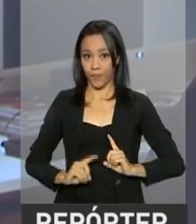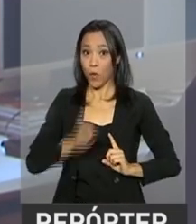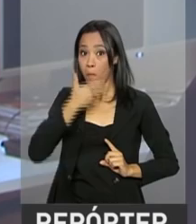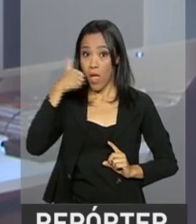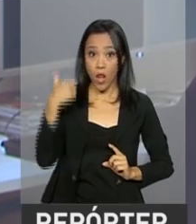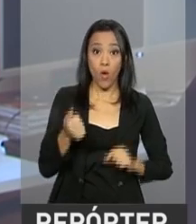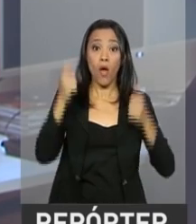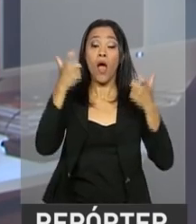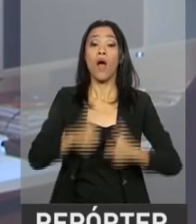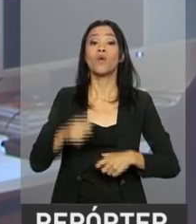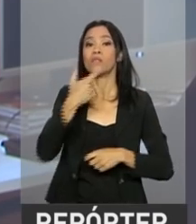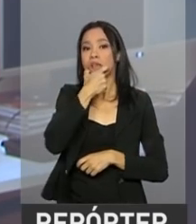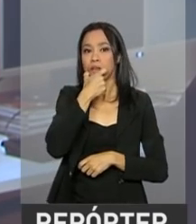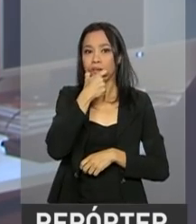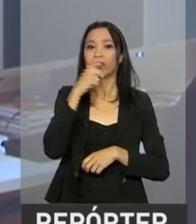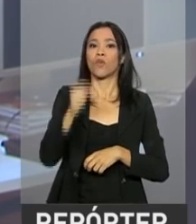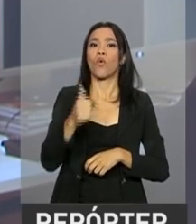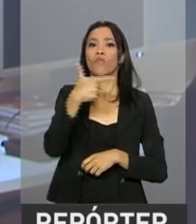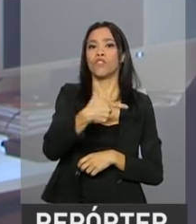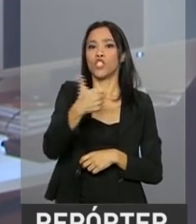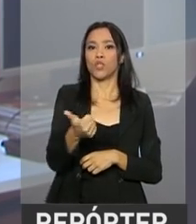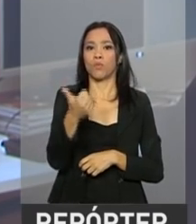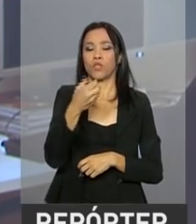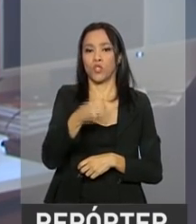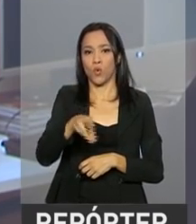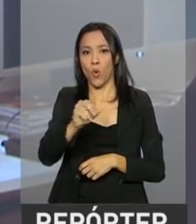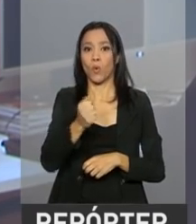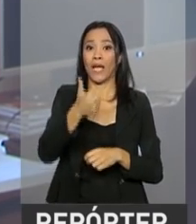em Londres, em 2012, com 21 medalhas de